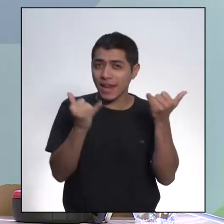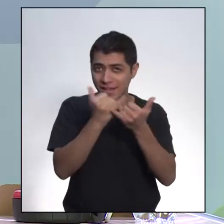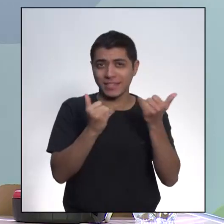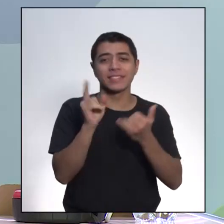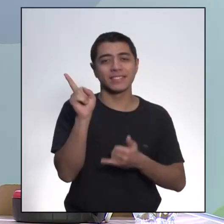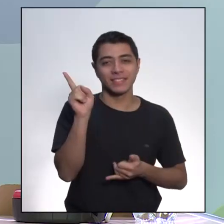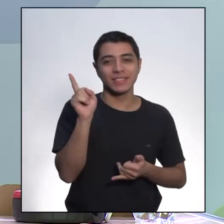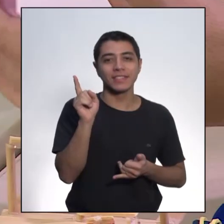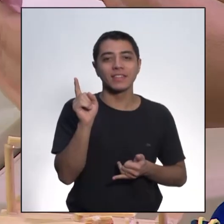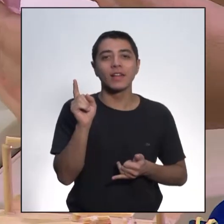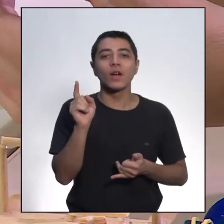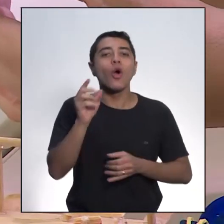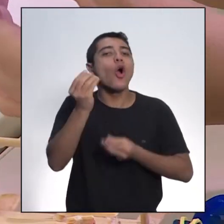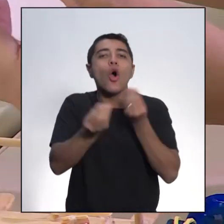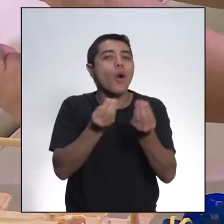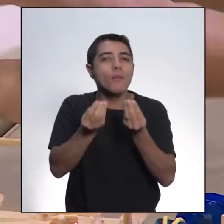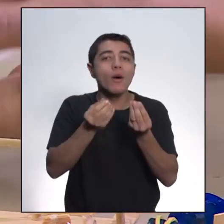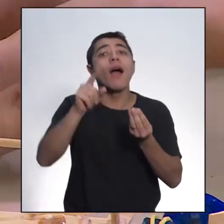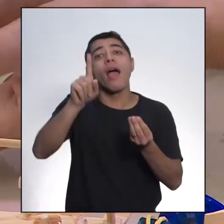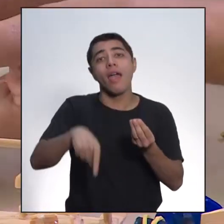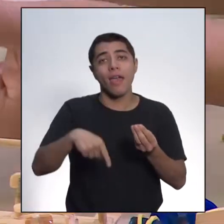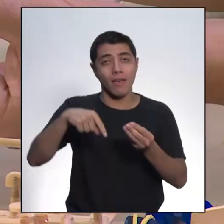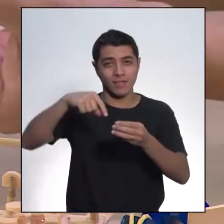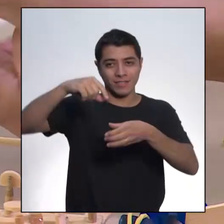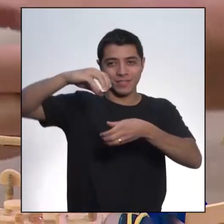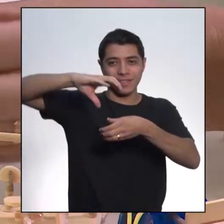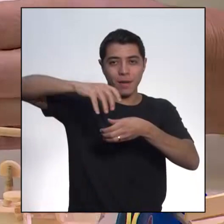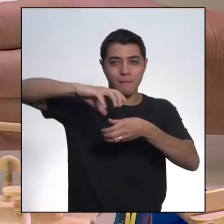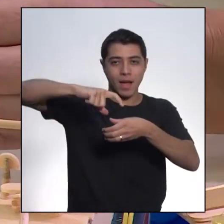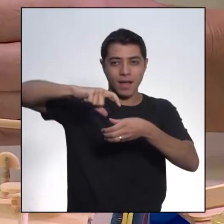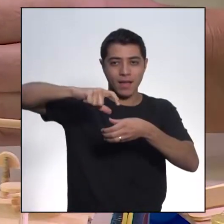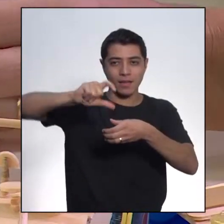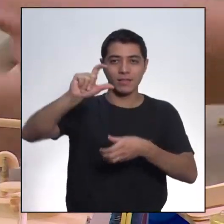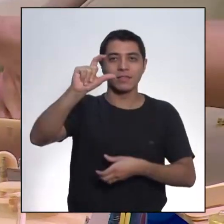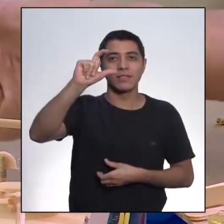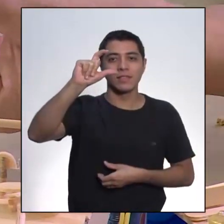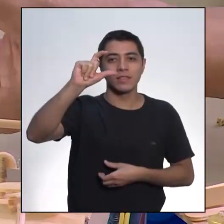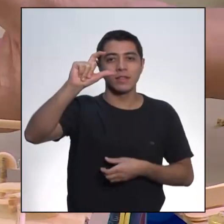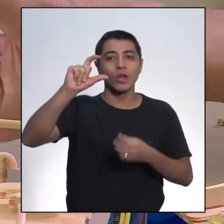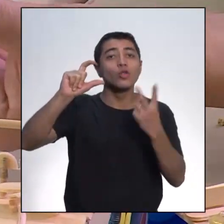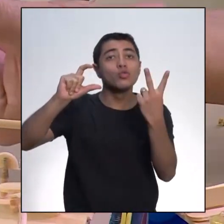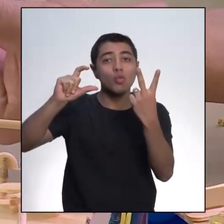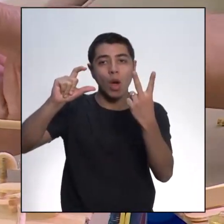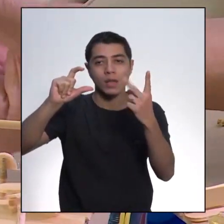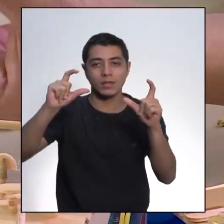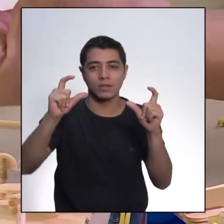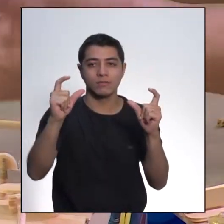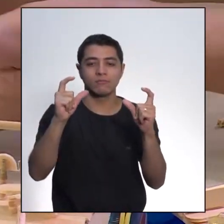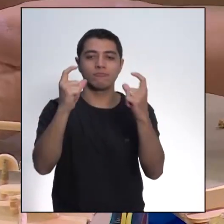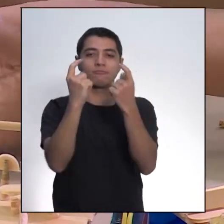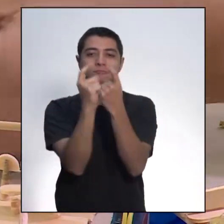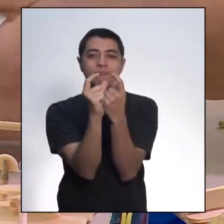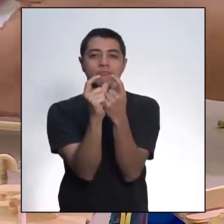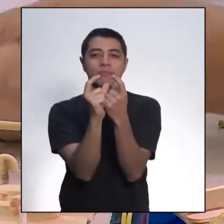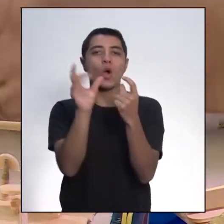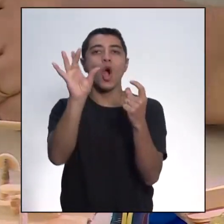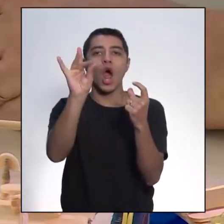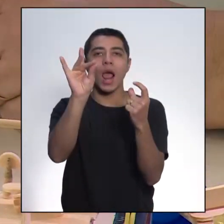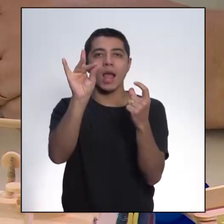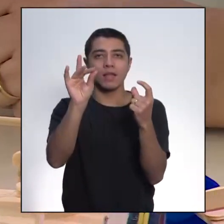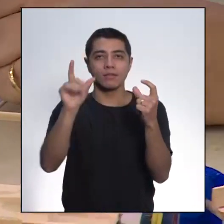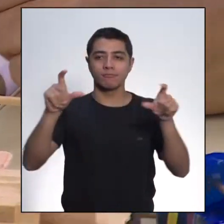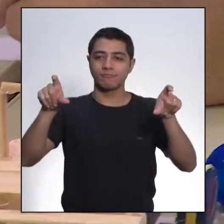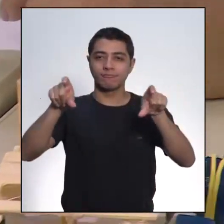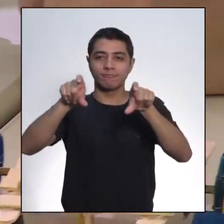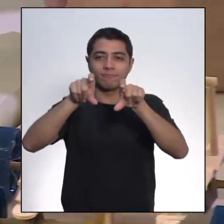vai colar as 2 tampinhas assim, ó. Minha sugestão é que você faça o furo, né? Ou aqui, porque elas vão estar coladinhas. Aí fica